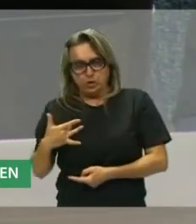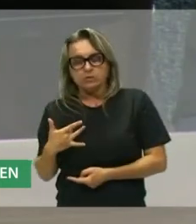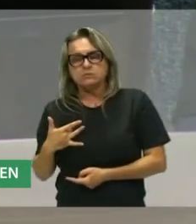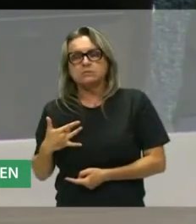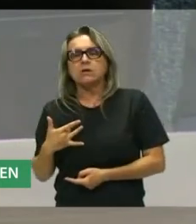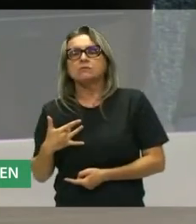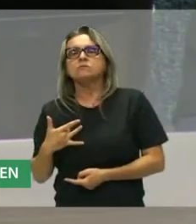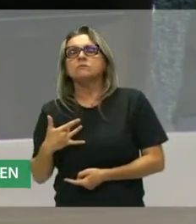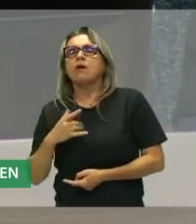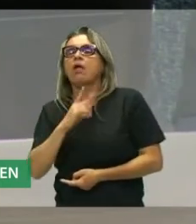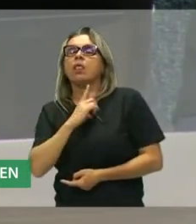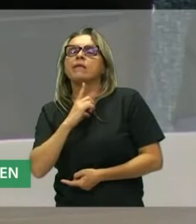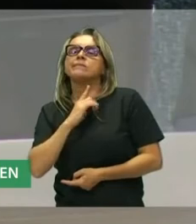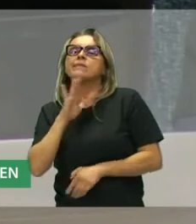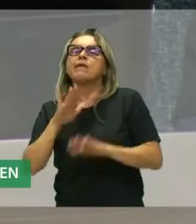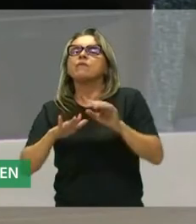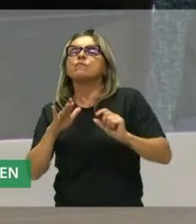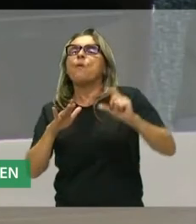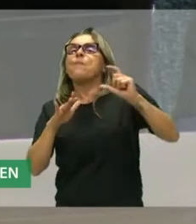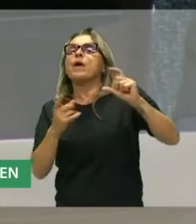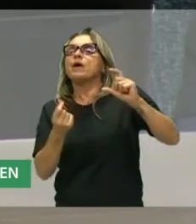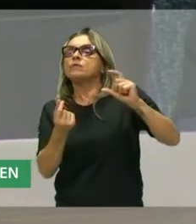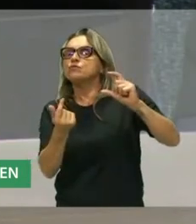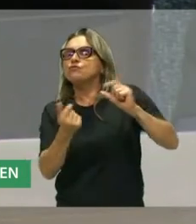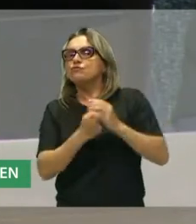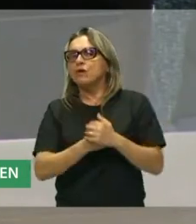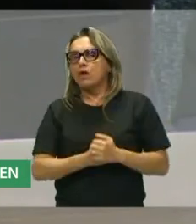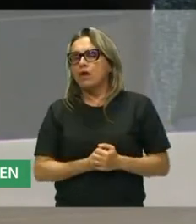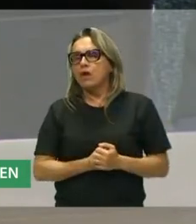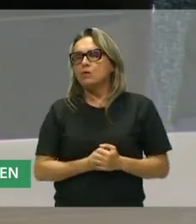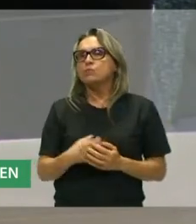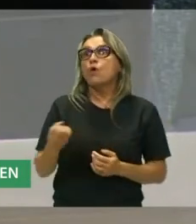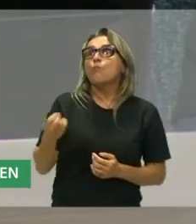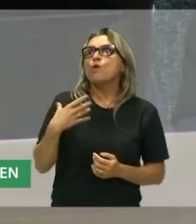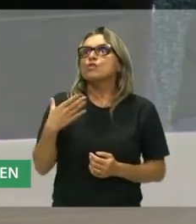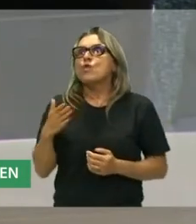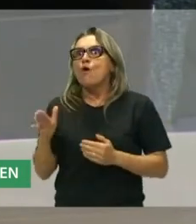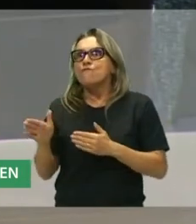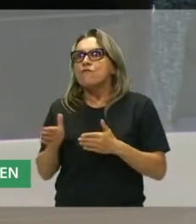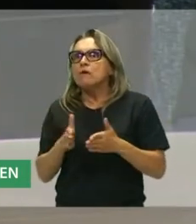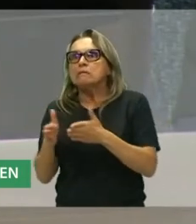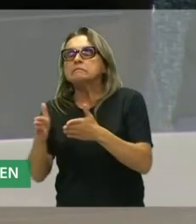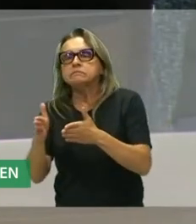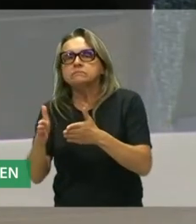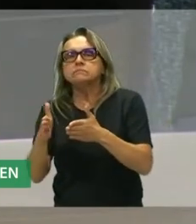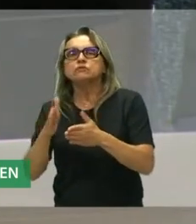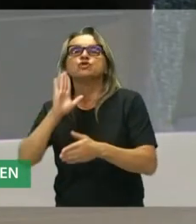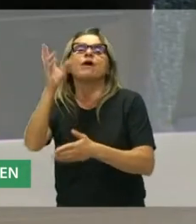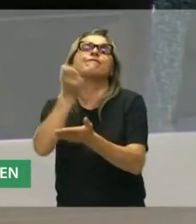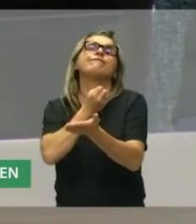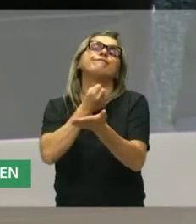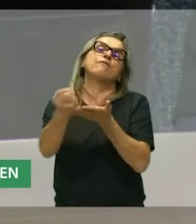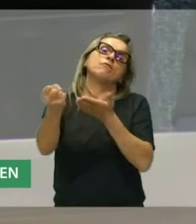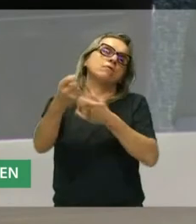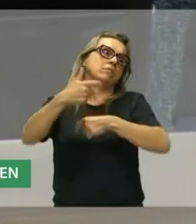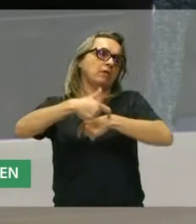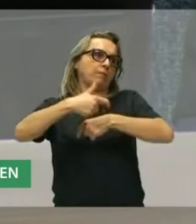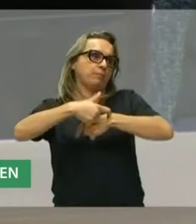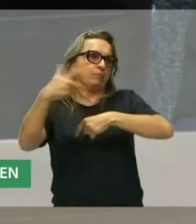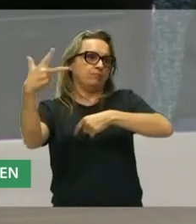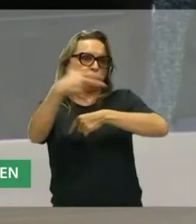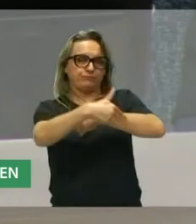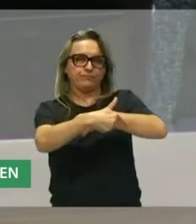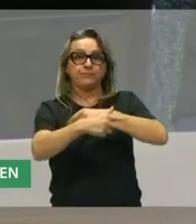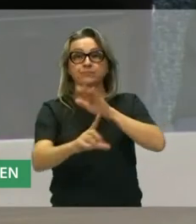A, B ou C, uma nova destinação, quando ela já aconteceu. Tempo. E a lei diz